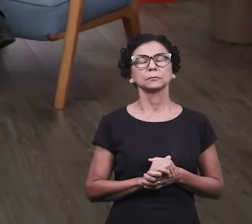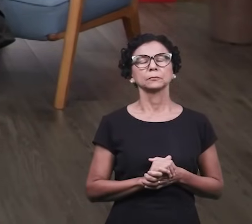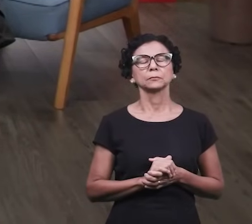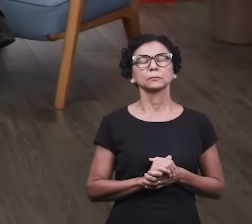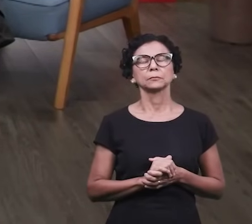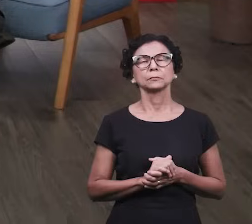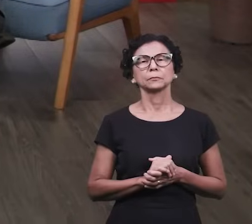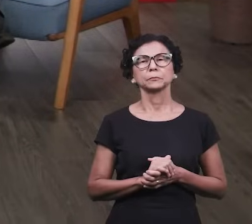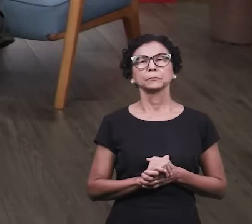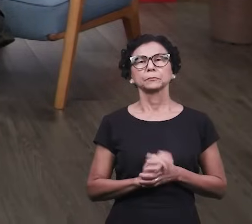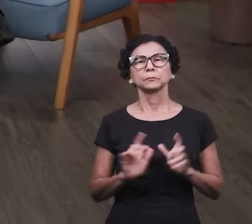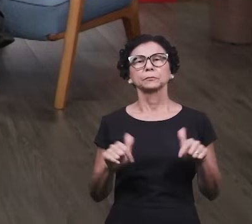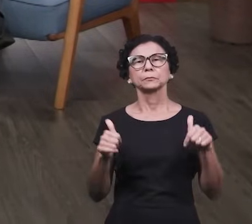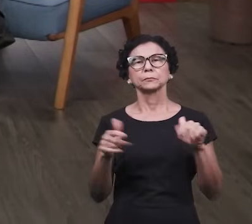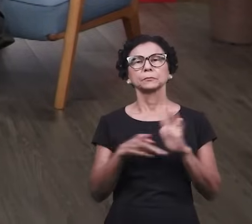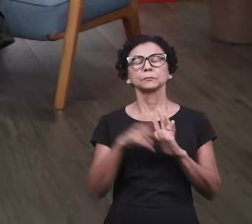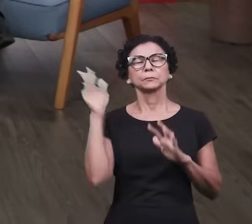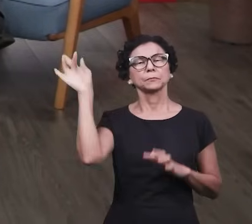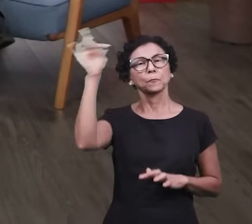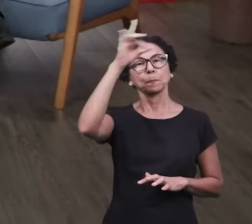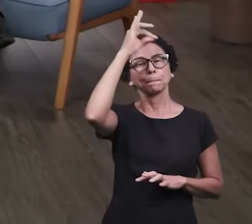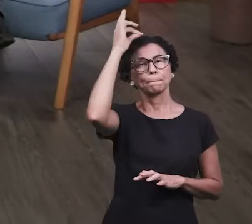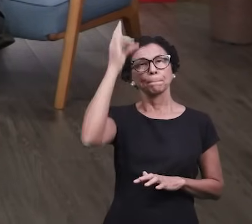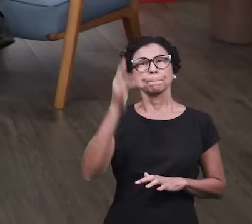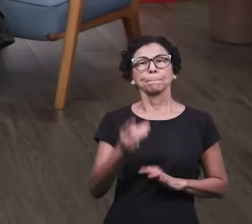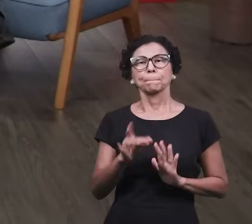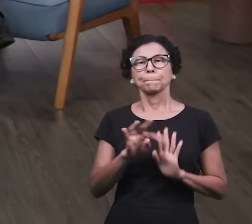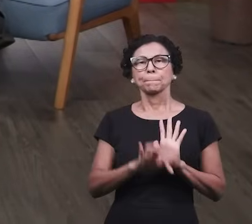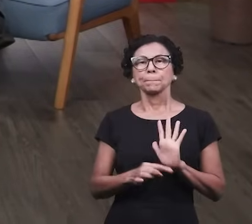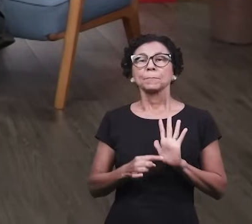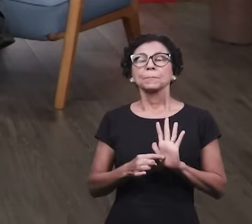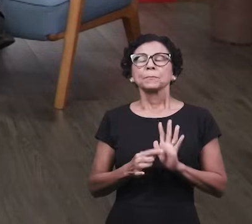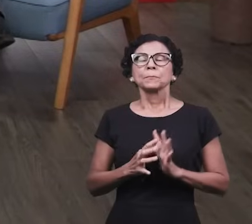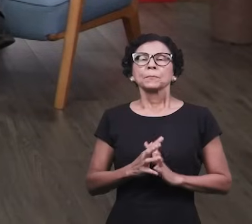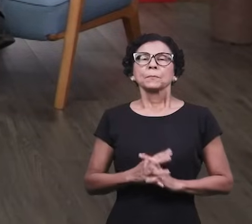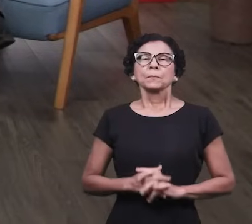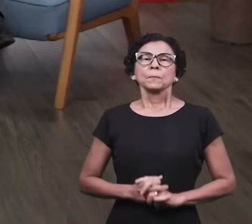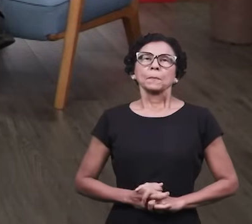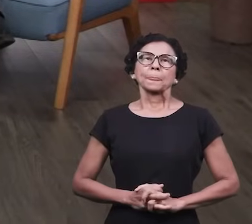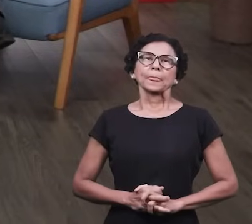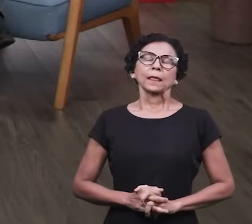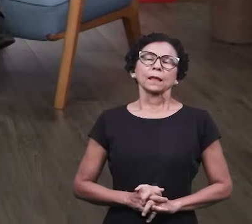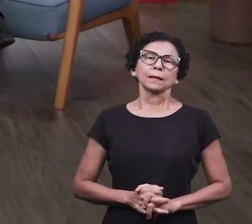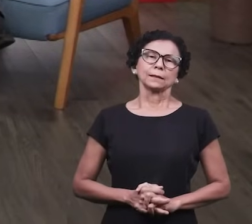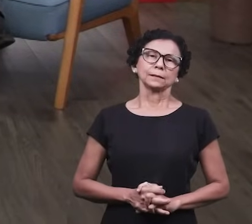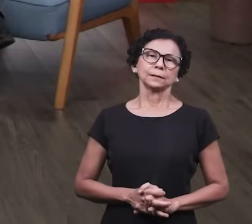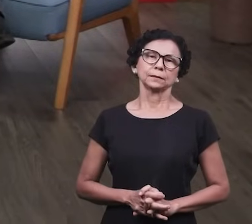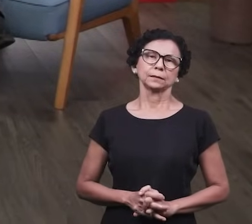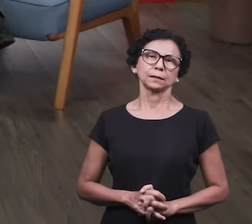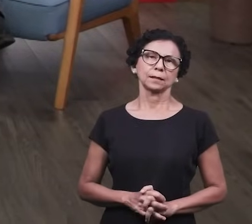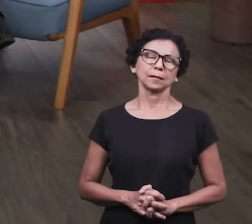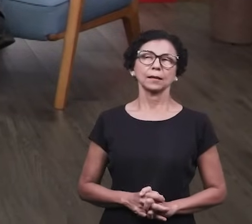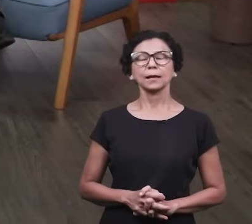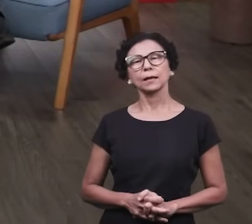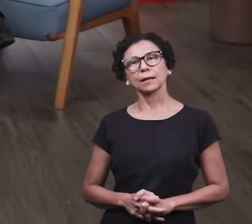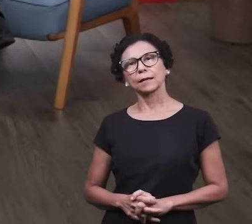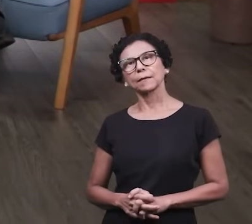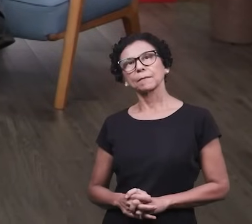foram demarcados aqui? Bem, fica evidente no texto, não é, Sérgio,